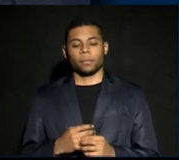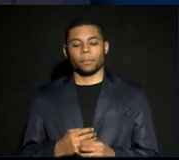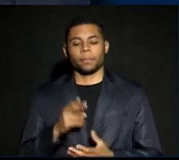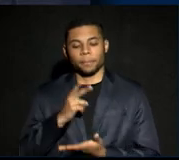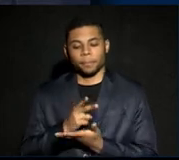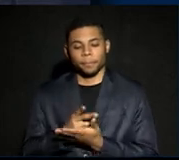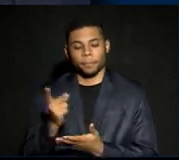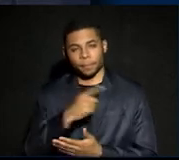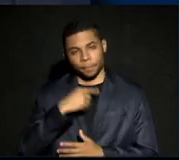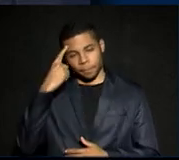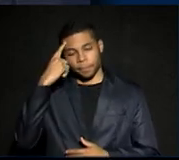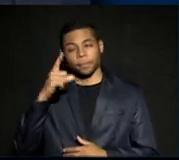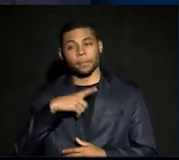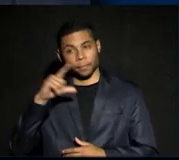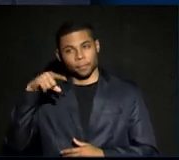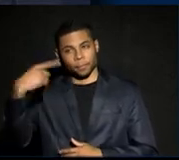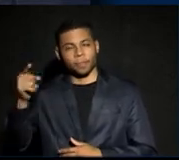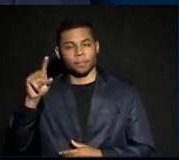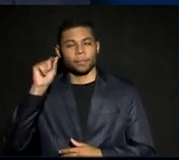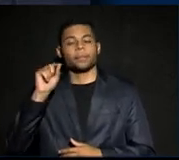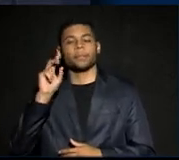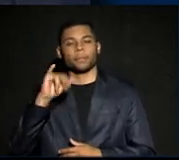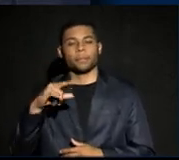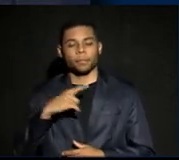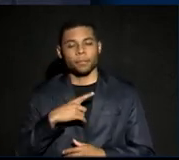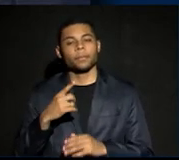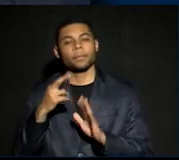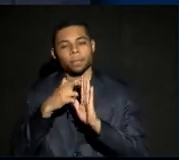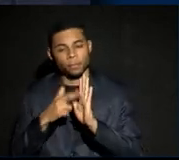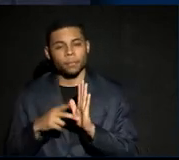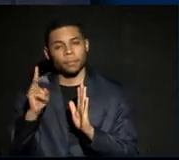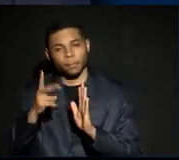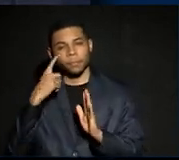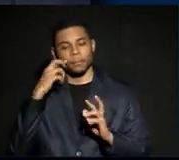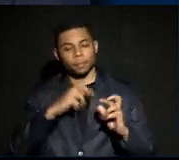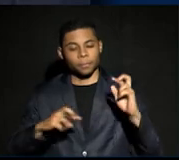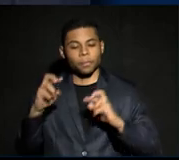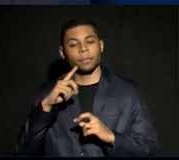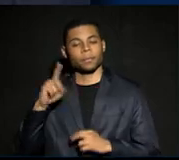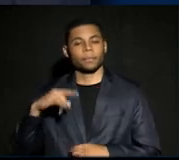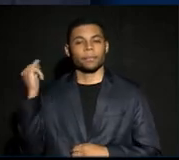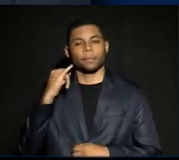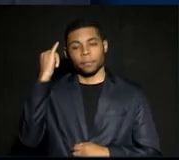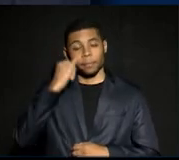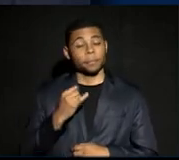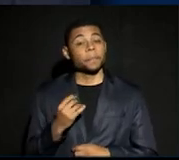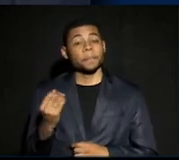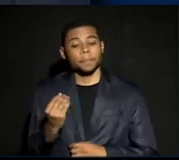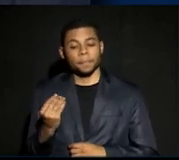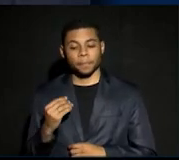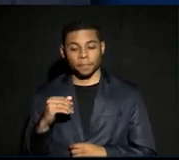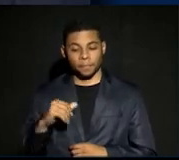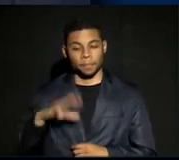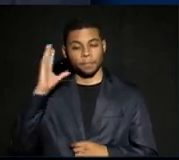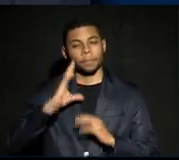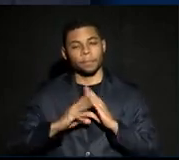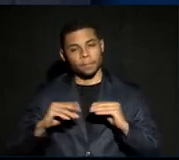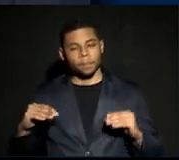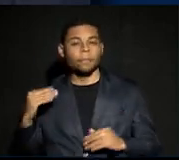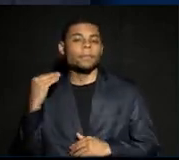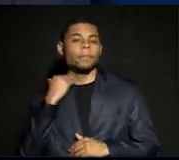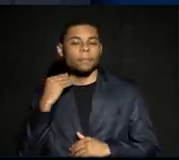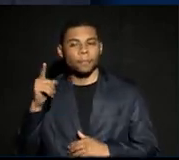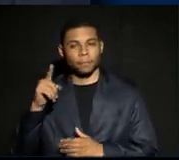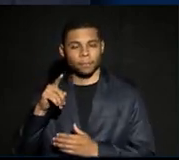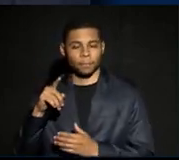trabalhando com a hipótese que depois da eleição nós teremos uma regra fiscal, que isso é essencial, tanto para dar mais conforto ao Banco